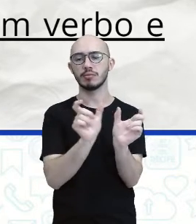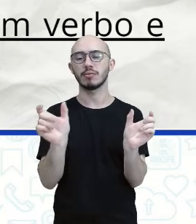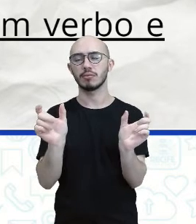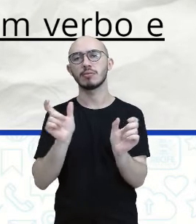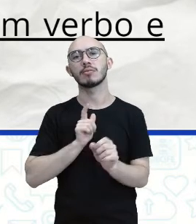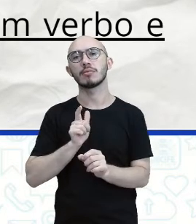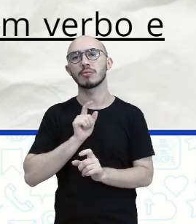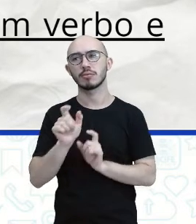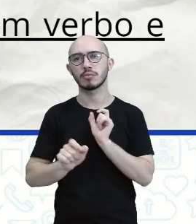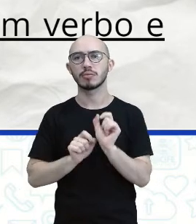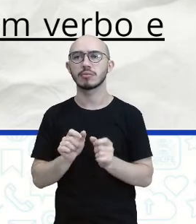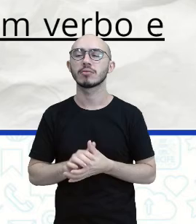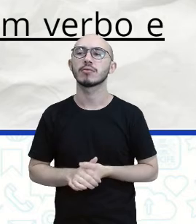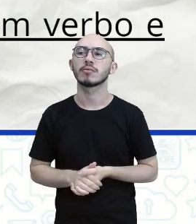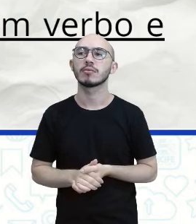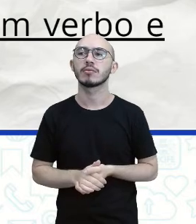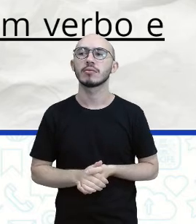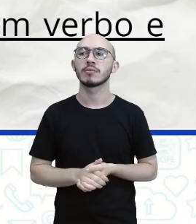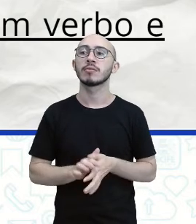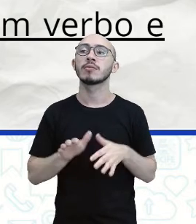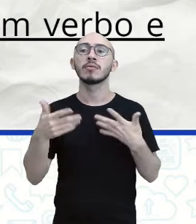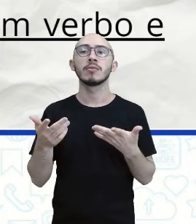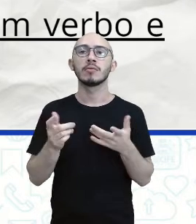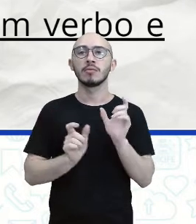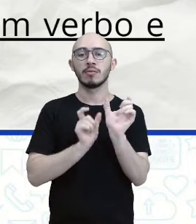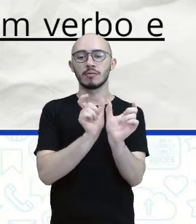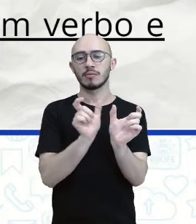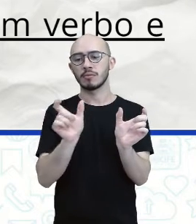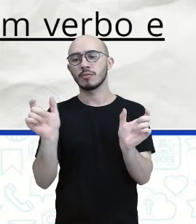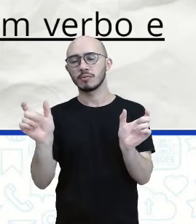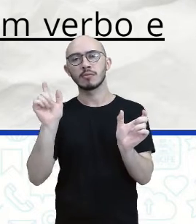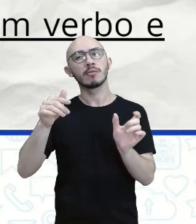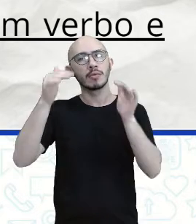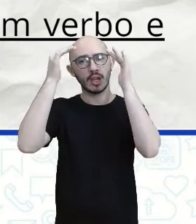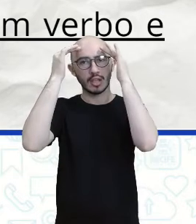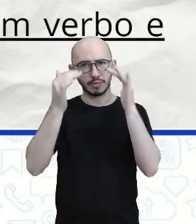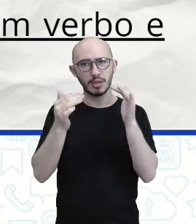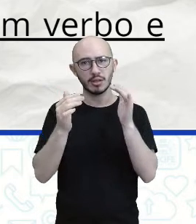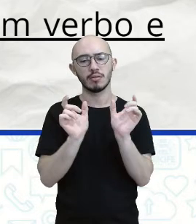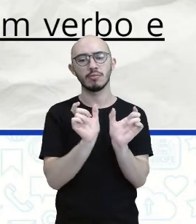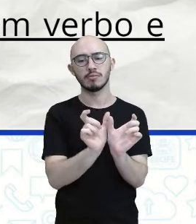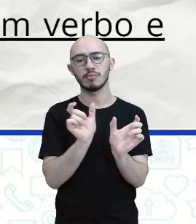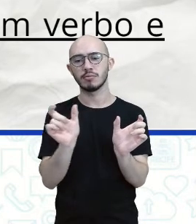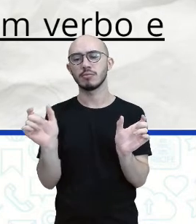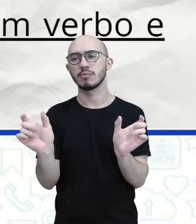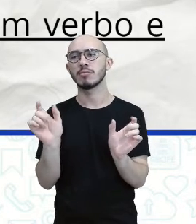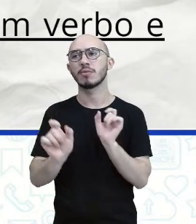complementos nominais, enfim. Quando a sequência é respeitada, então, eu como bolo.